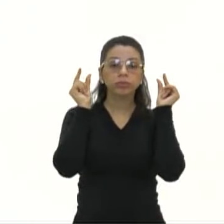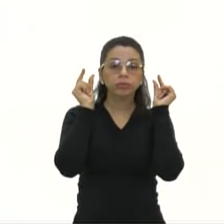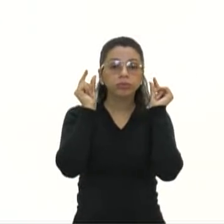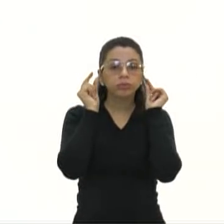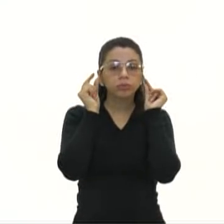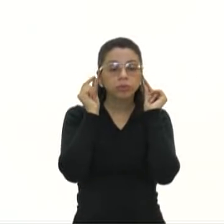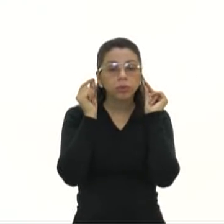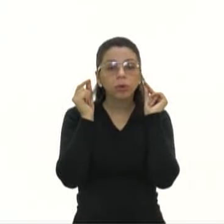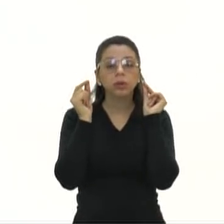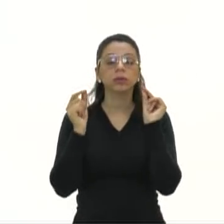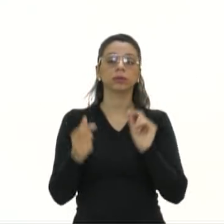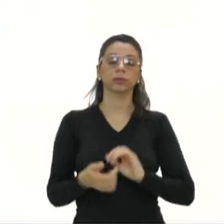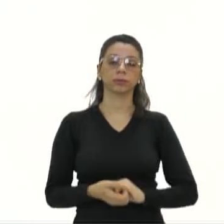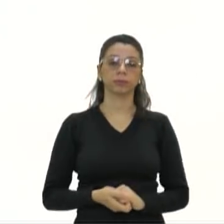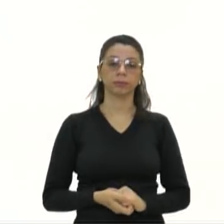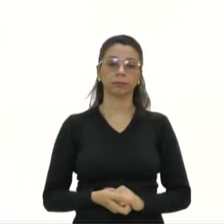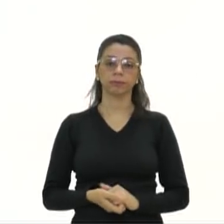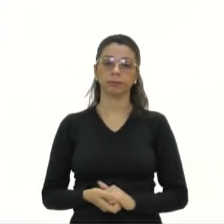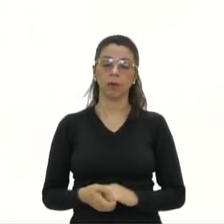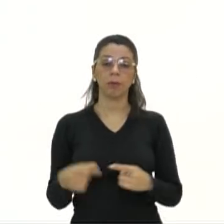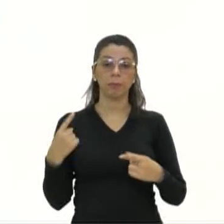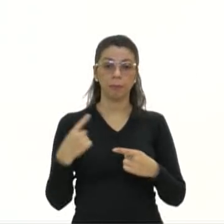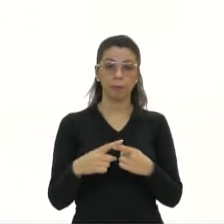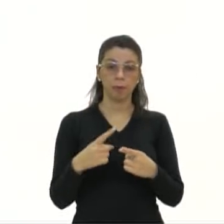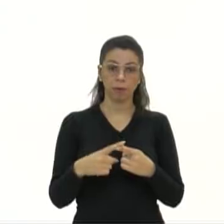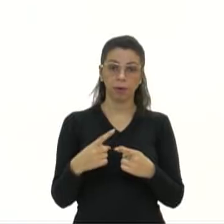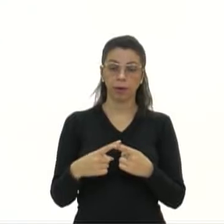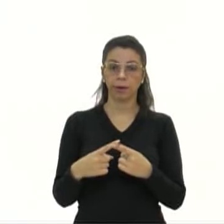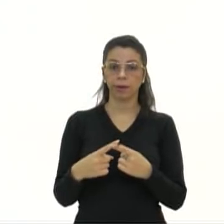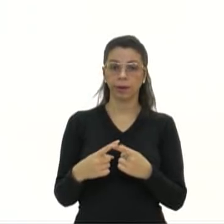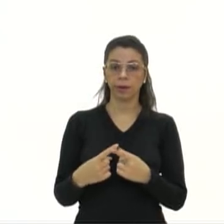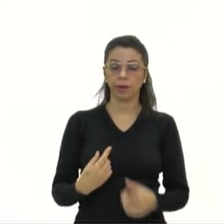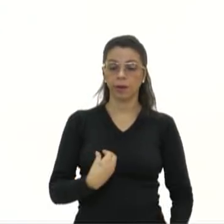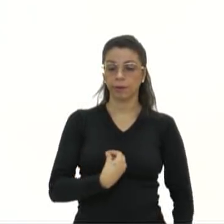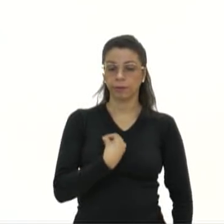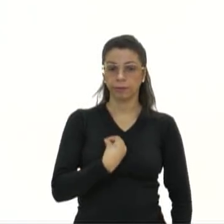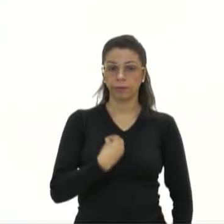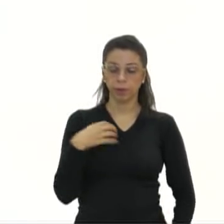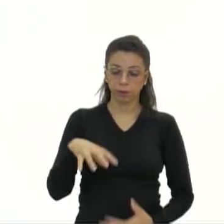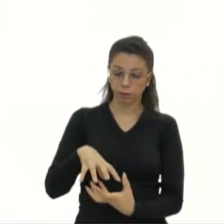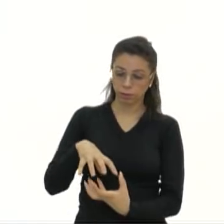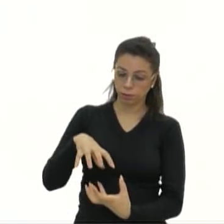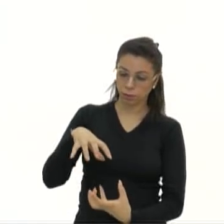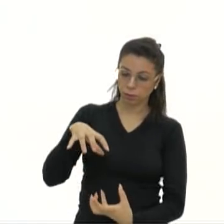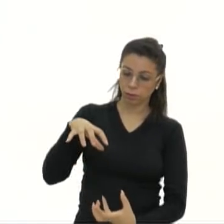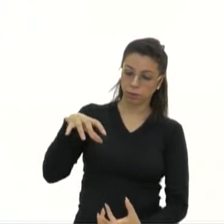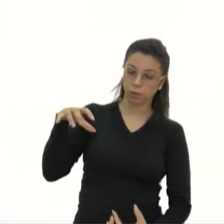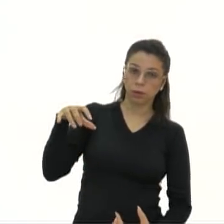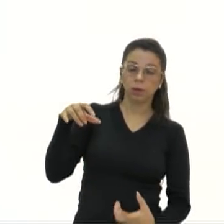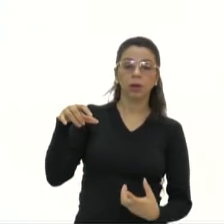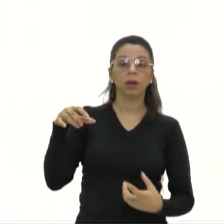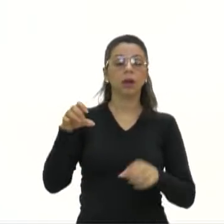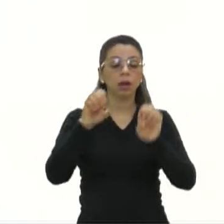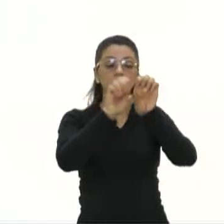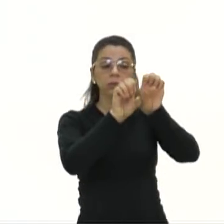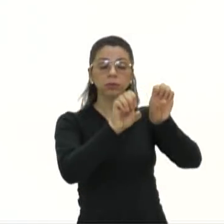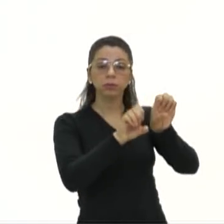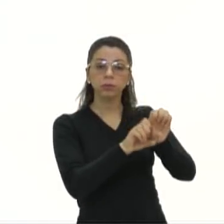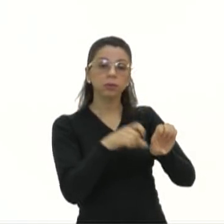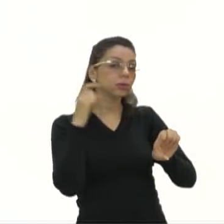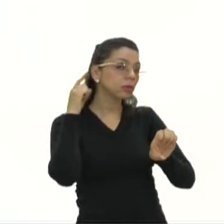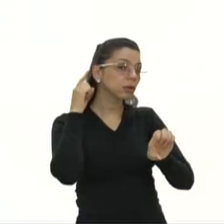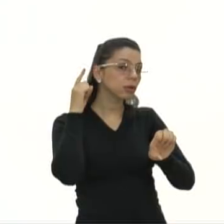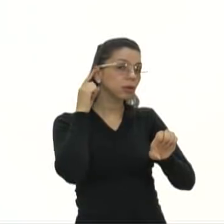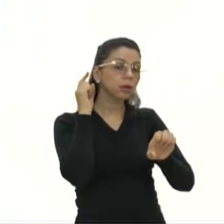dos anos, pois com o passar do tempo as estruturas das nossas orelhas sofrem alterações. Ao longo da